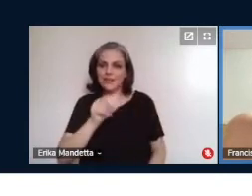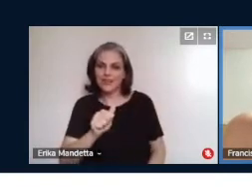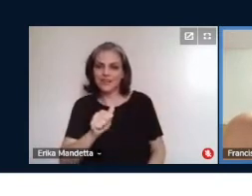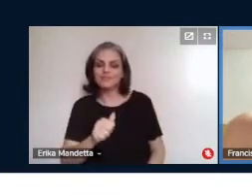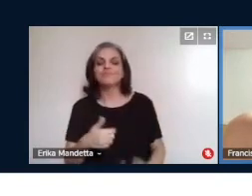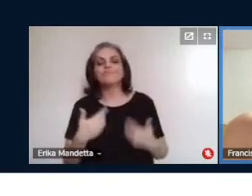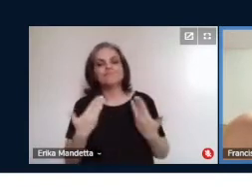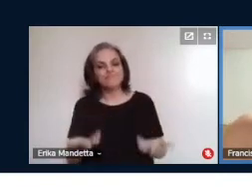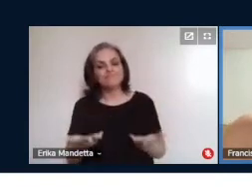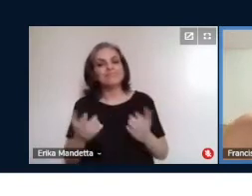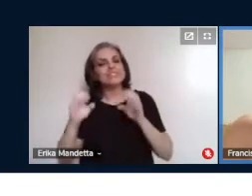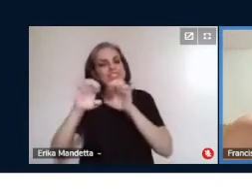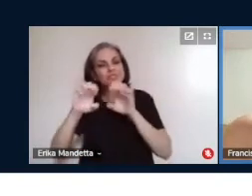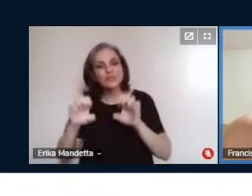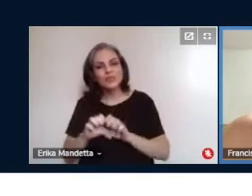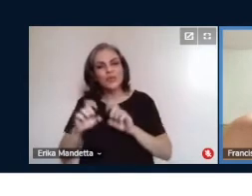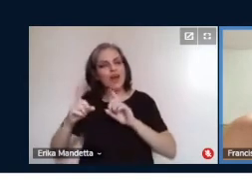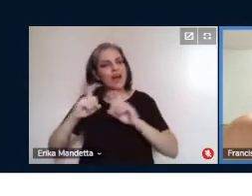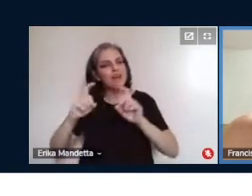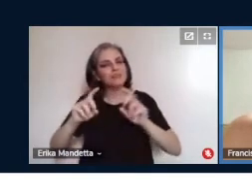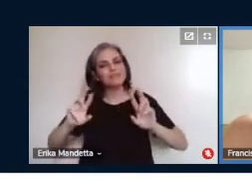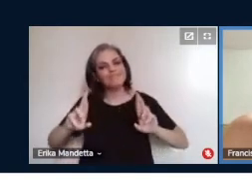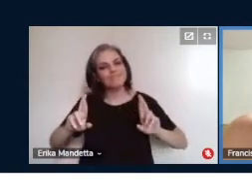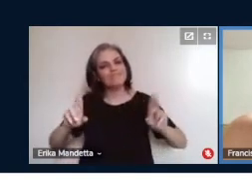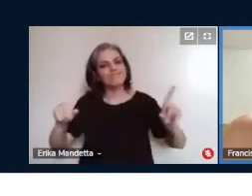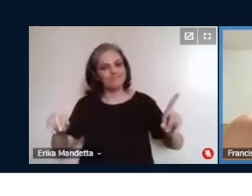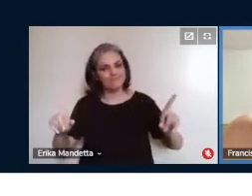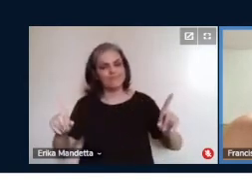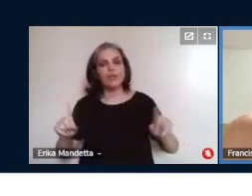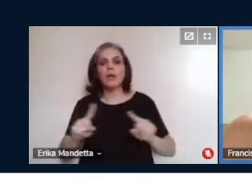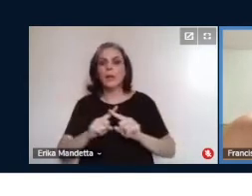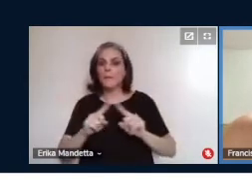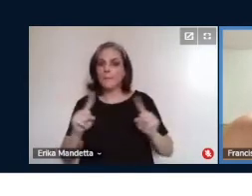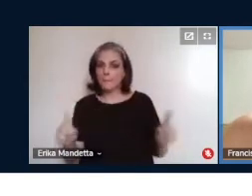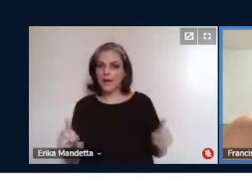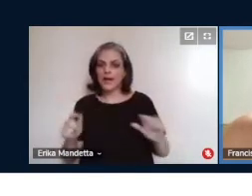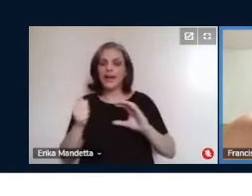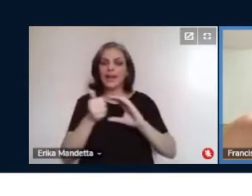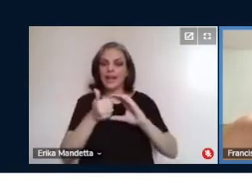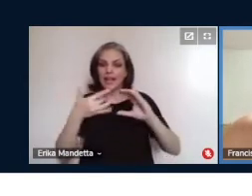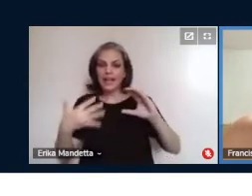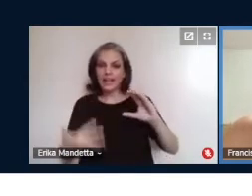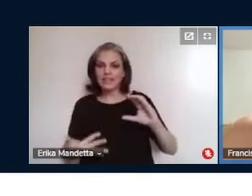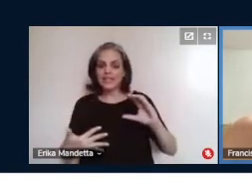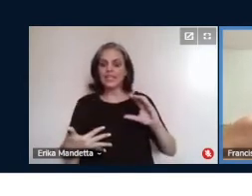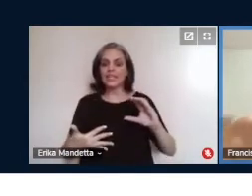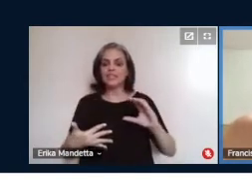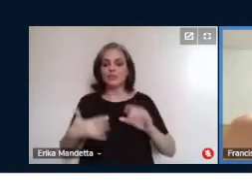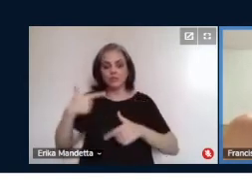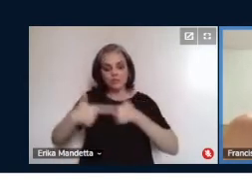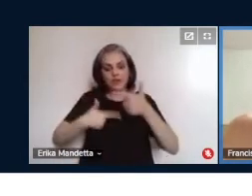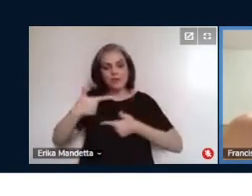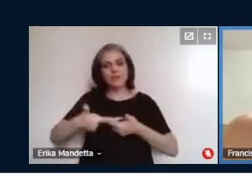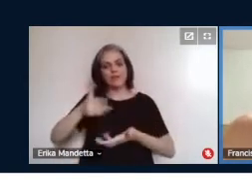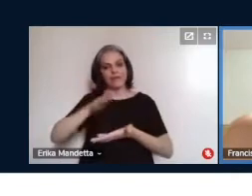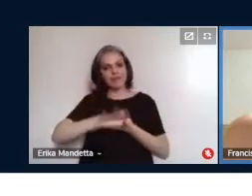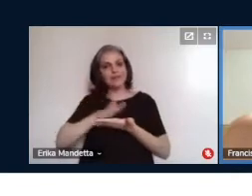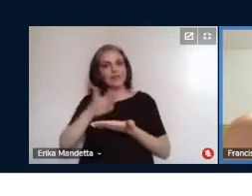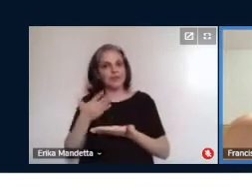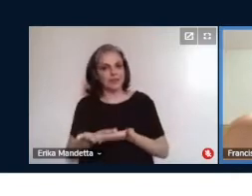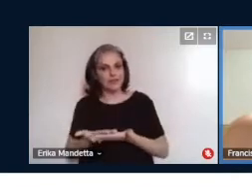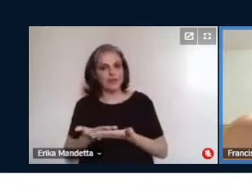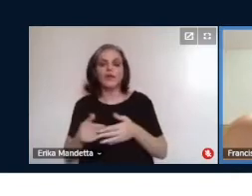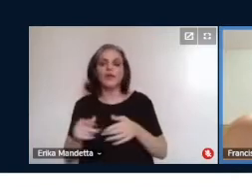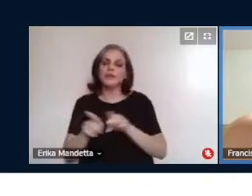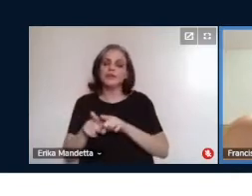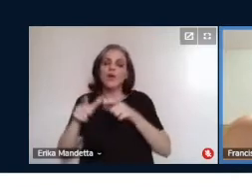estruturas administrativas diferentes. No entanto, as características da interpretação, as características dos locais,